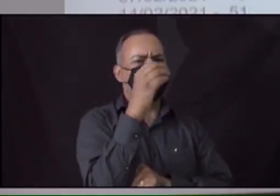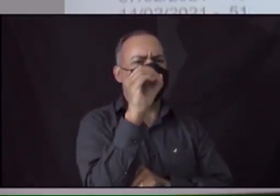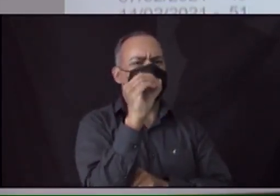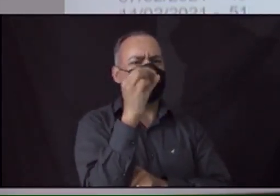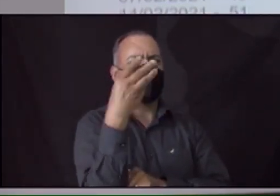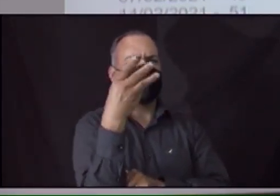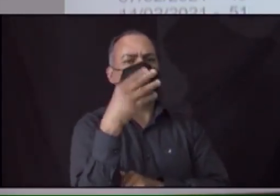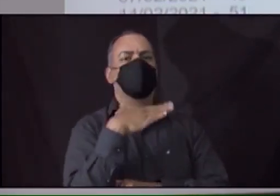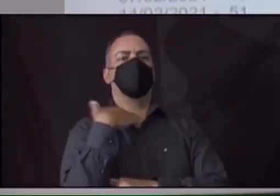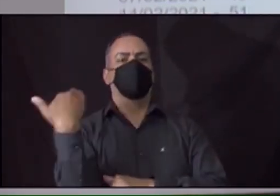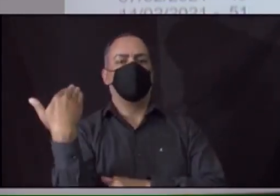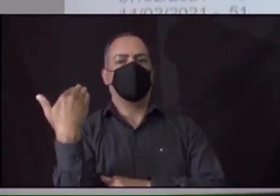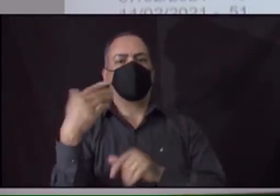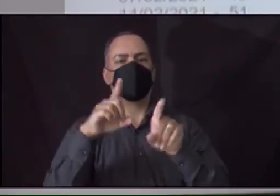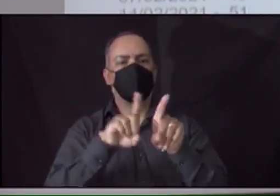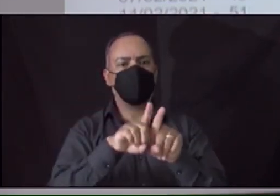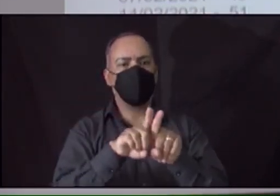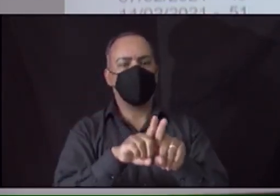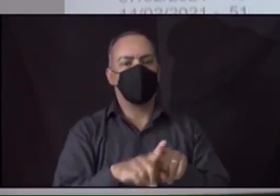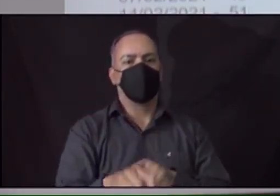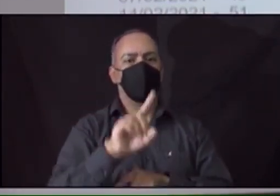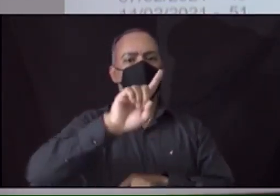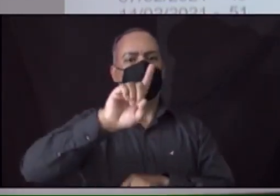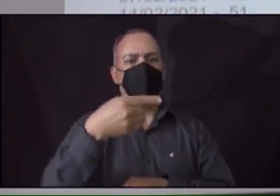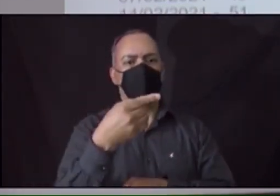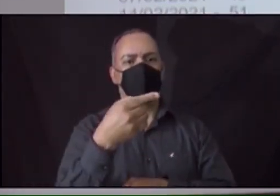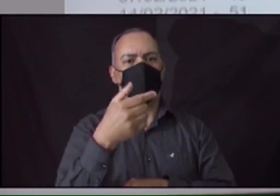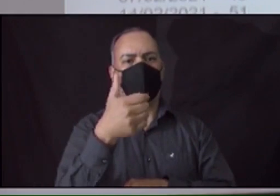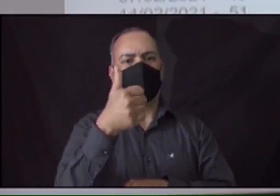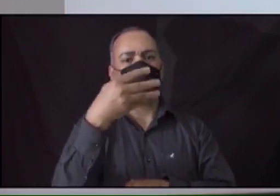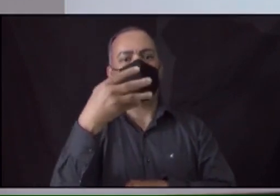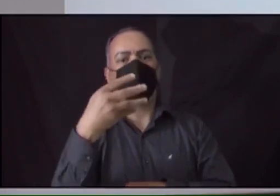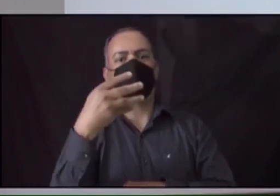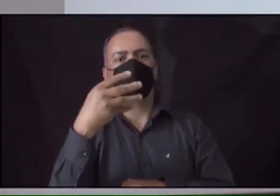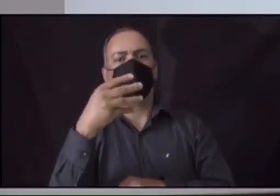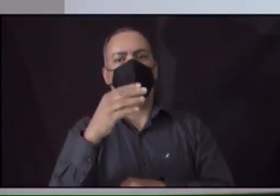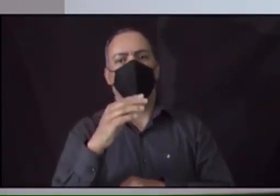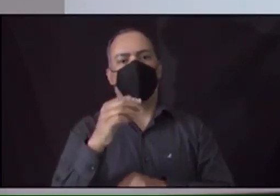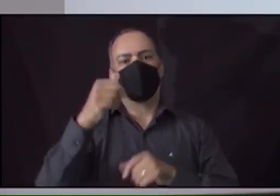temos 13.074 exames que são negativos.